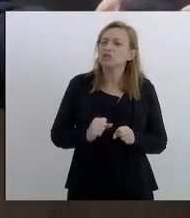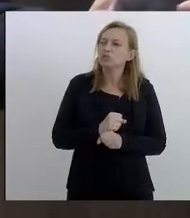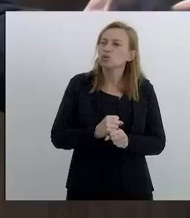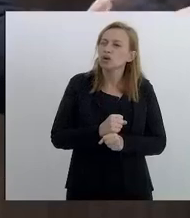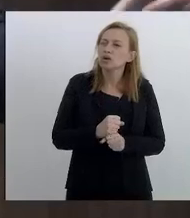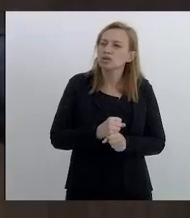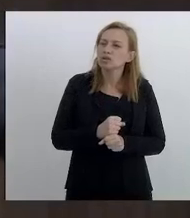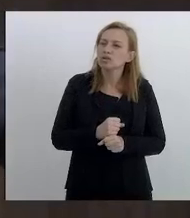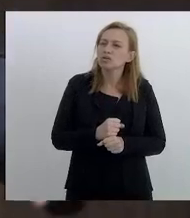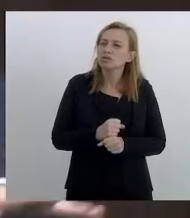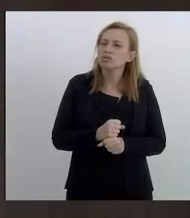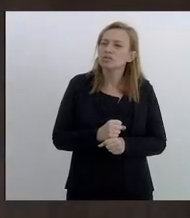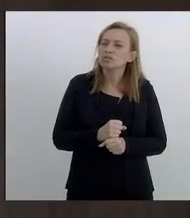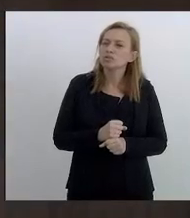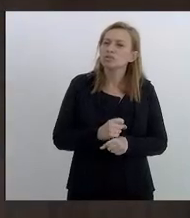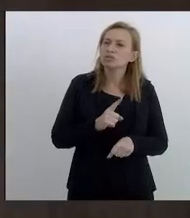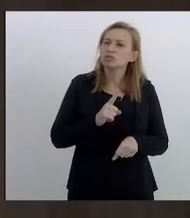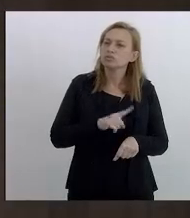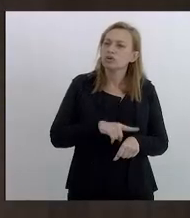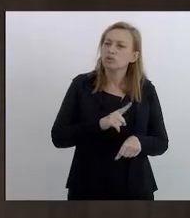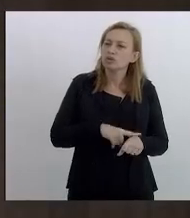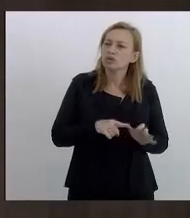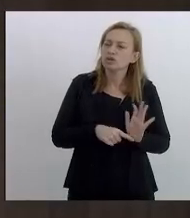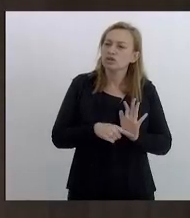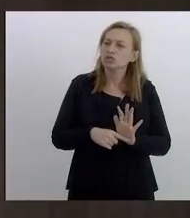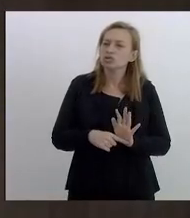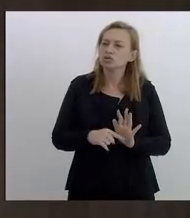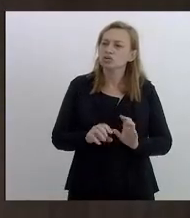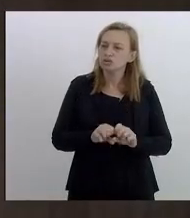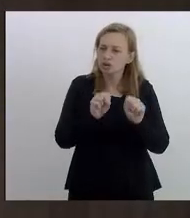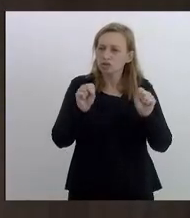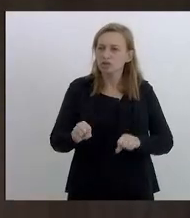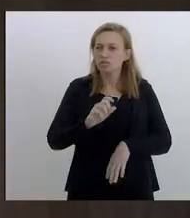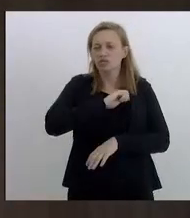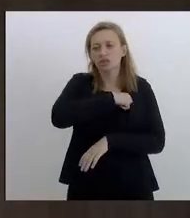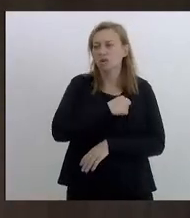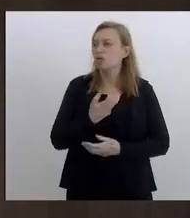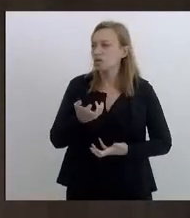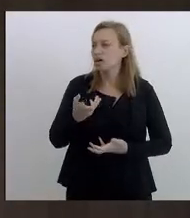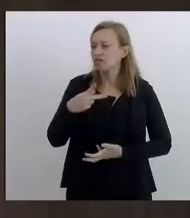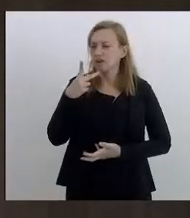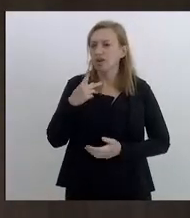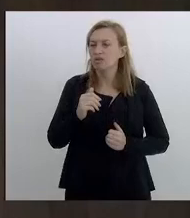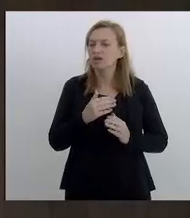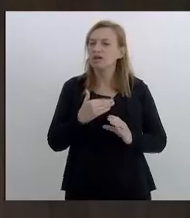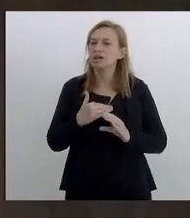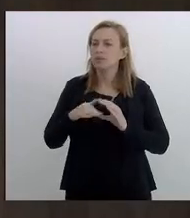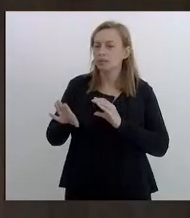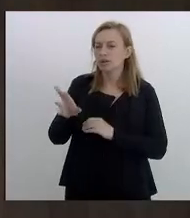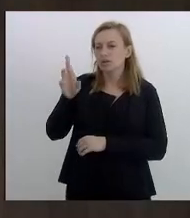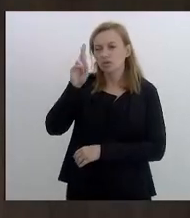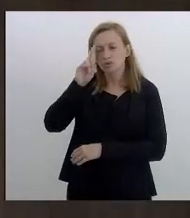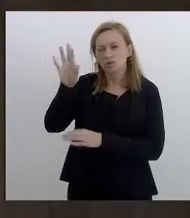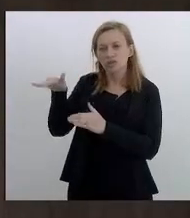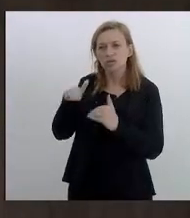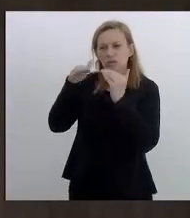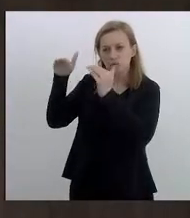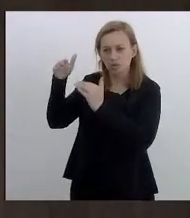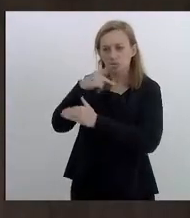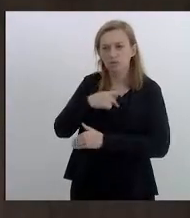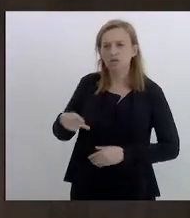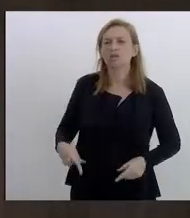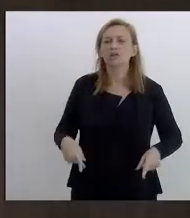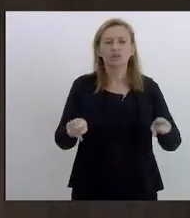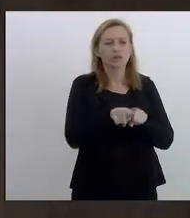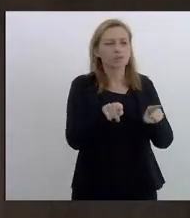desde o momento da recuperação. Então, eu quero dizer a Vossa Excelência que tanto o encaminhamento de Vossa Excelência como o